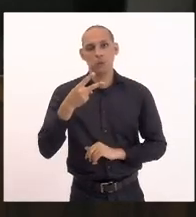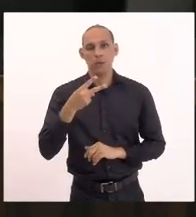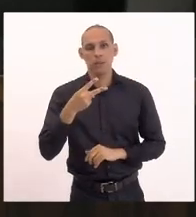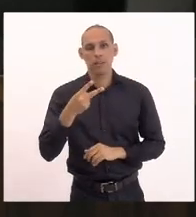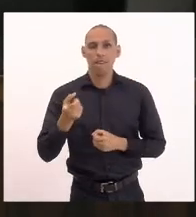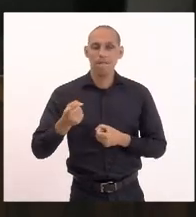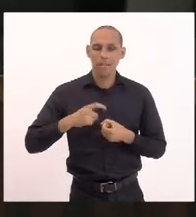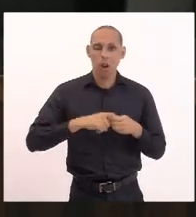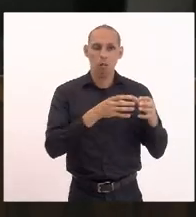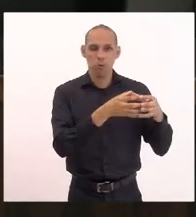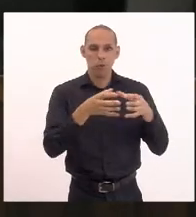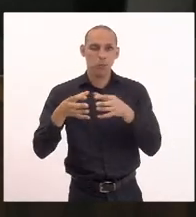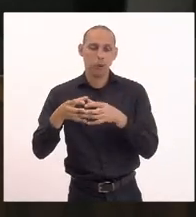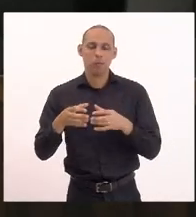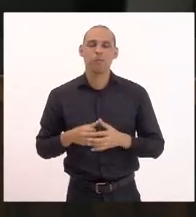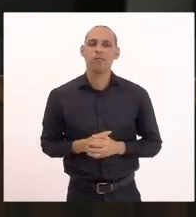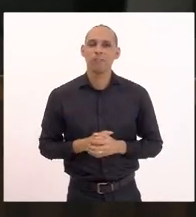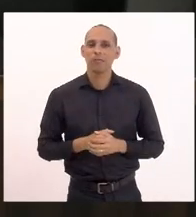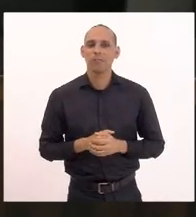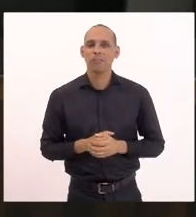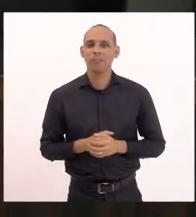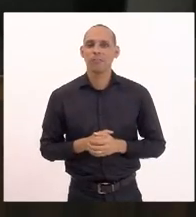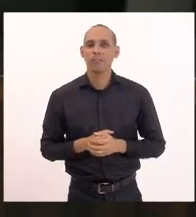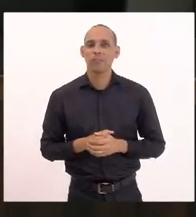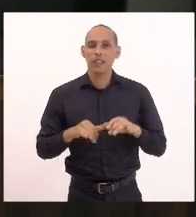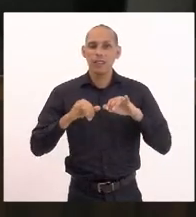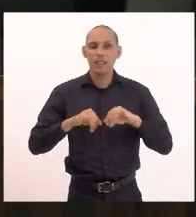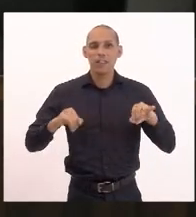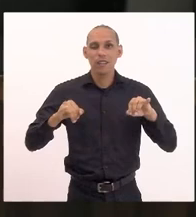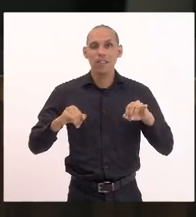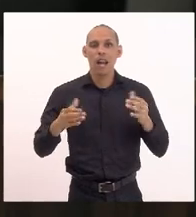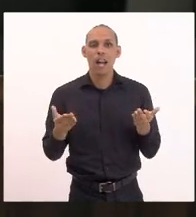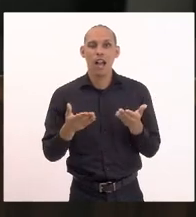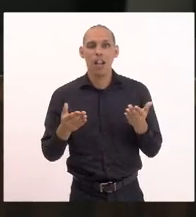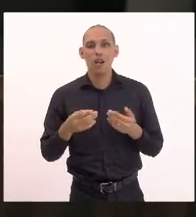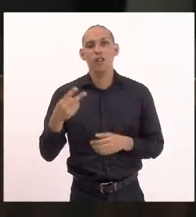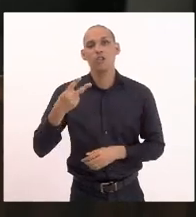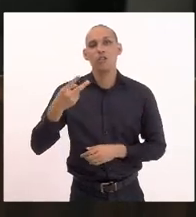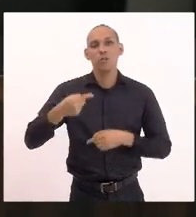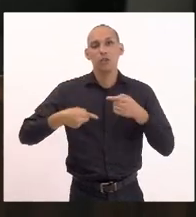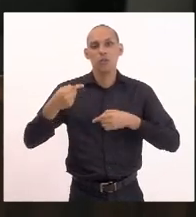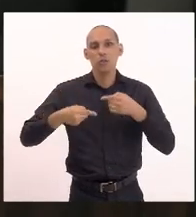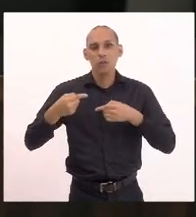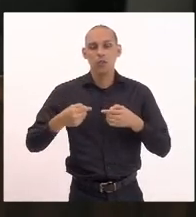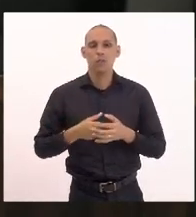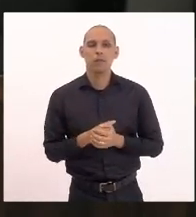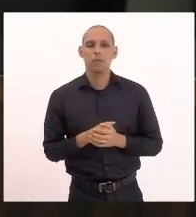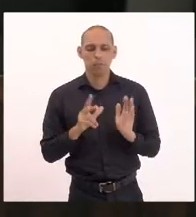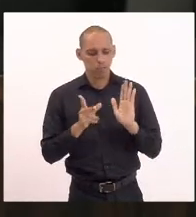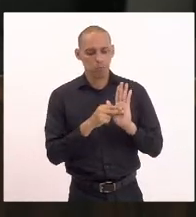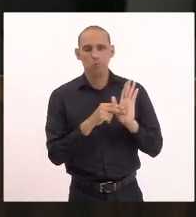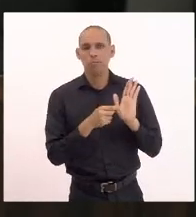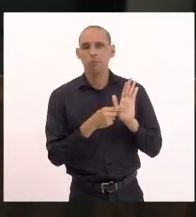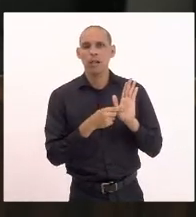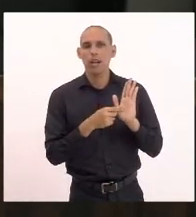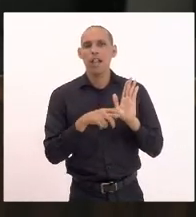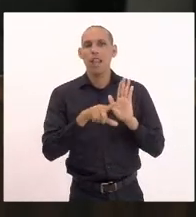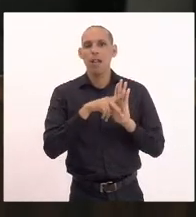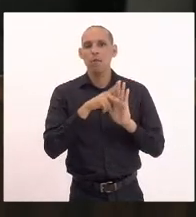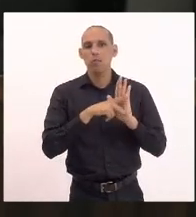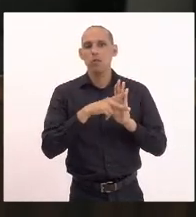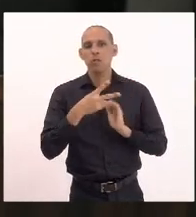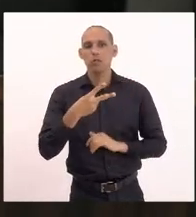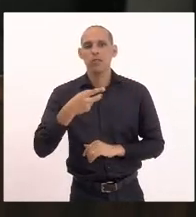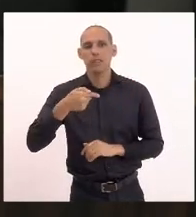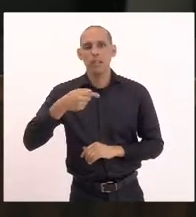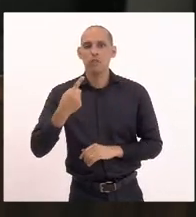retorna às comissões. Anuncio, em tramitação ordinária, em segunda discussão, redação do vencido, assim emendado. Projeto de lei 271-A